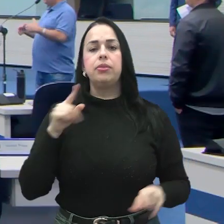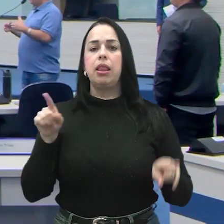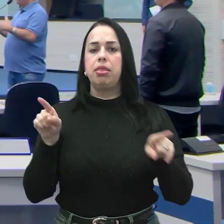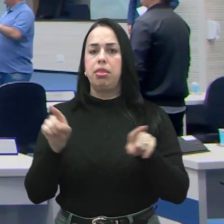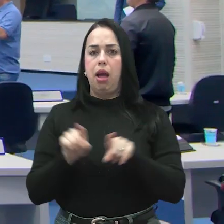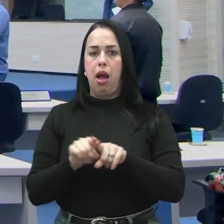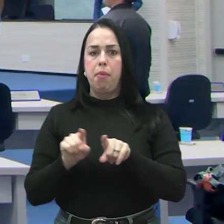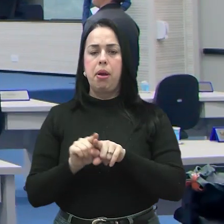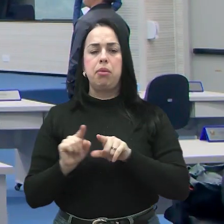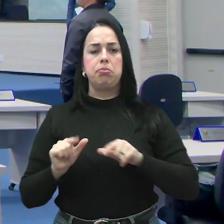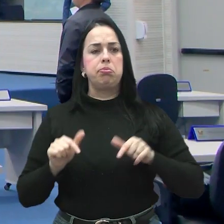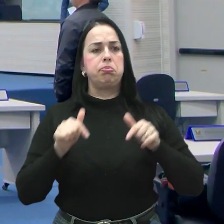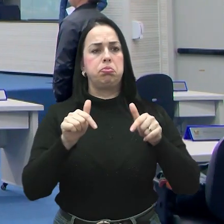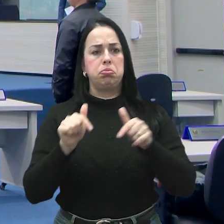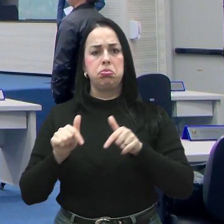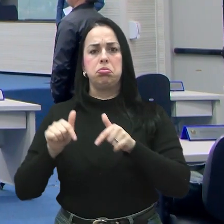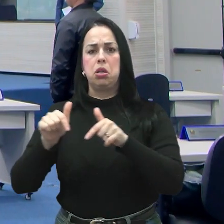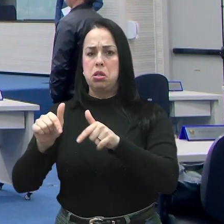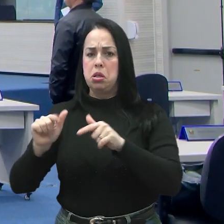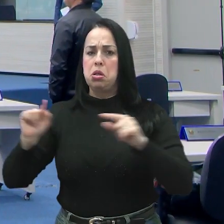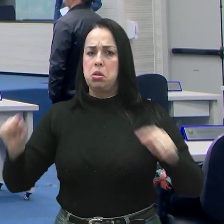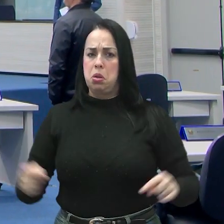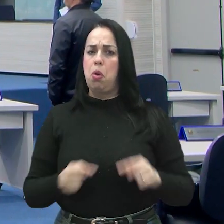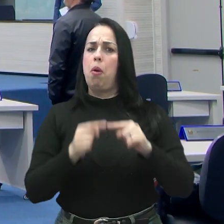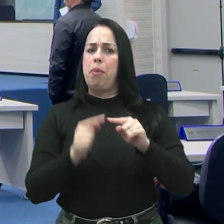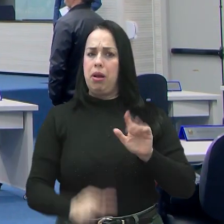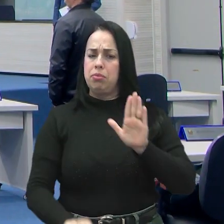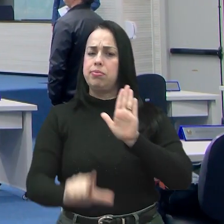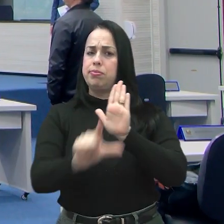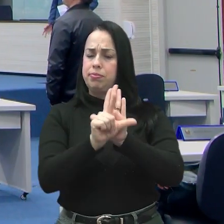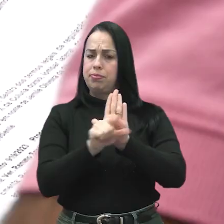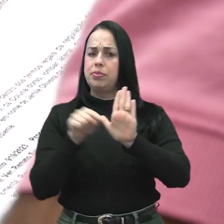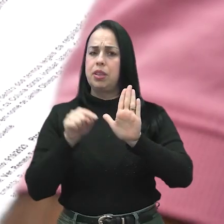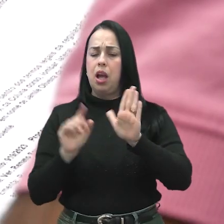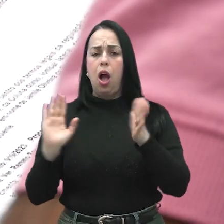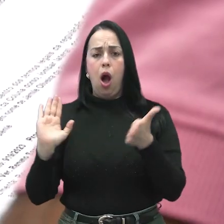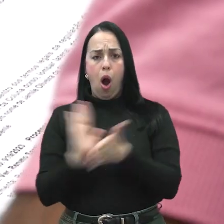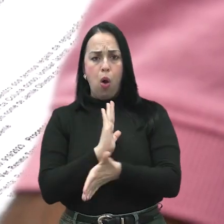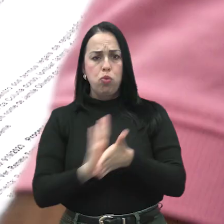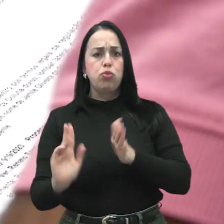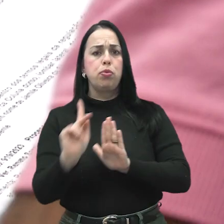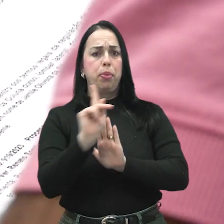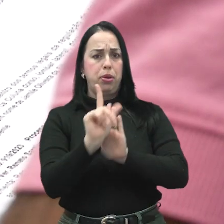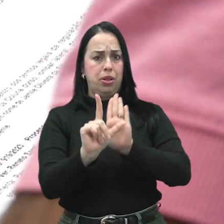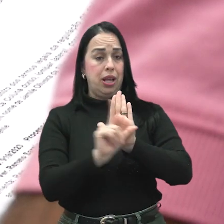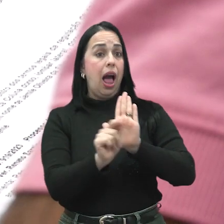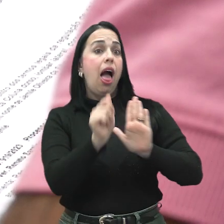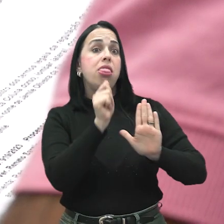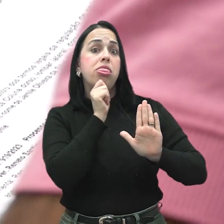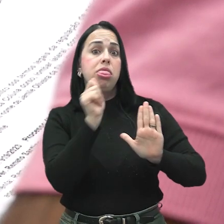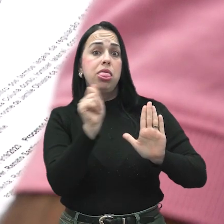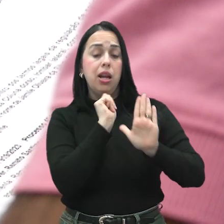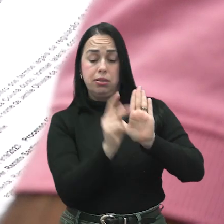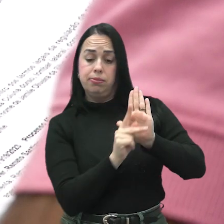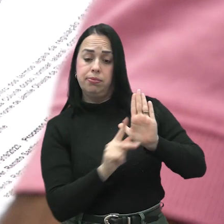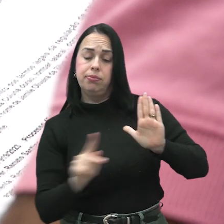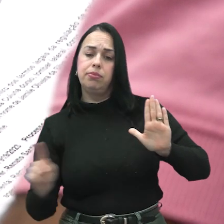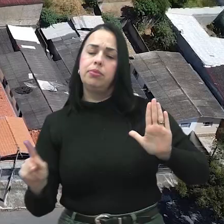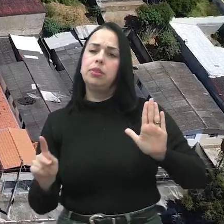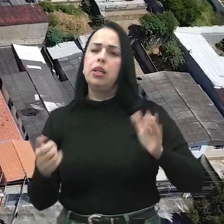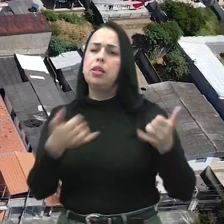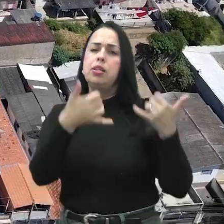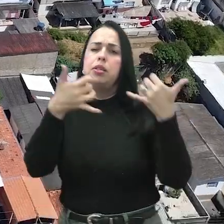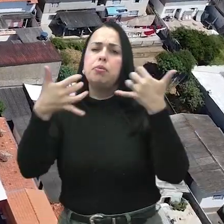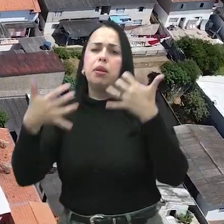Parlamentar também atua em soluções legislativas. Alguns projetos em tramitação na